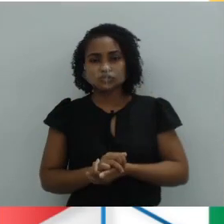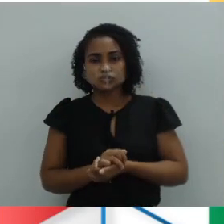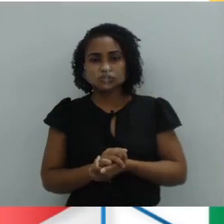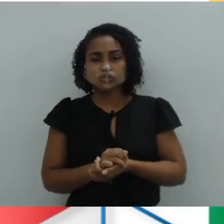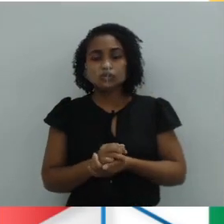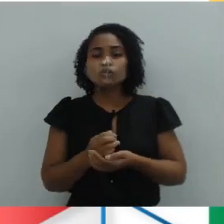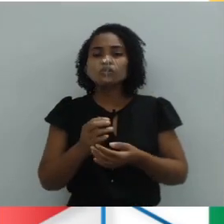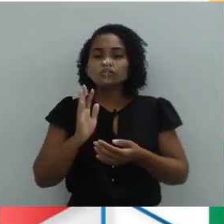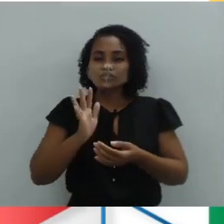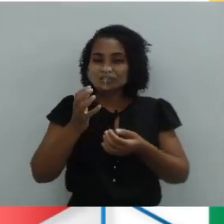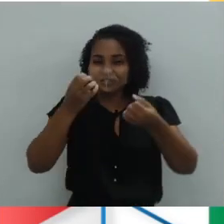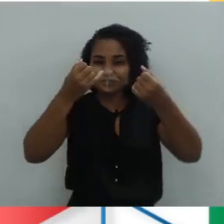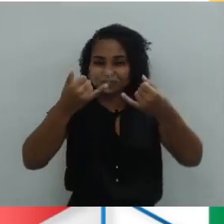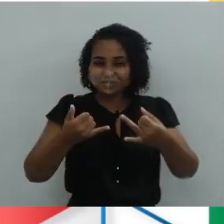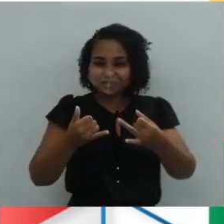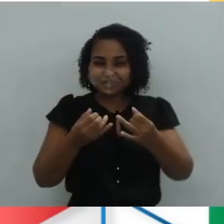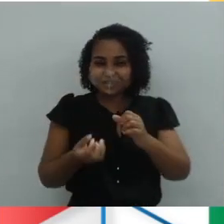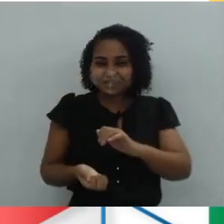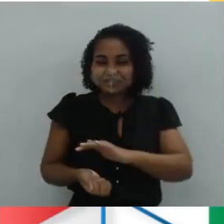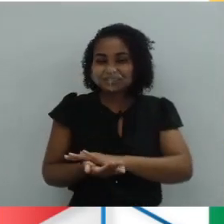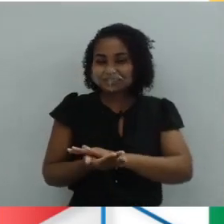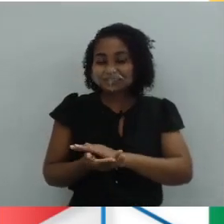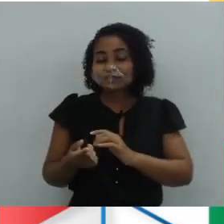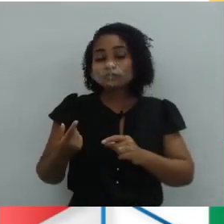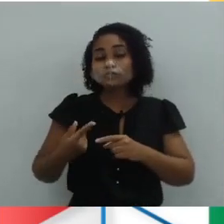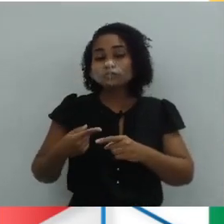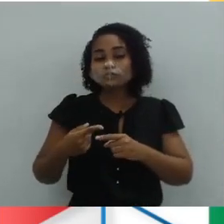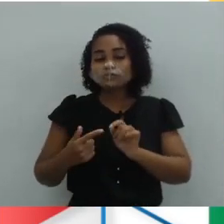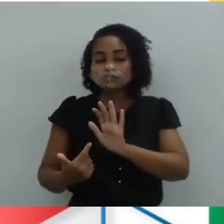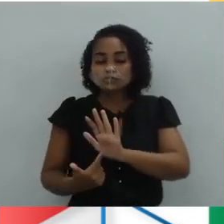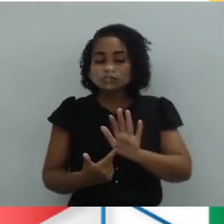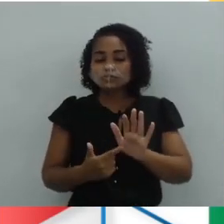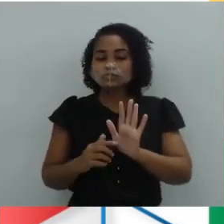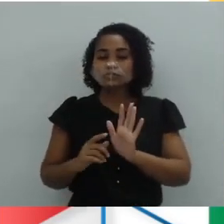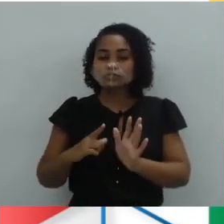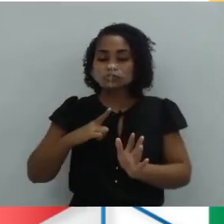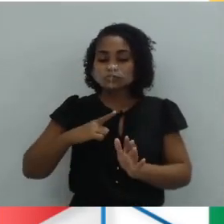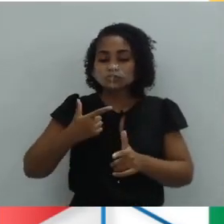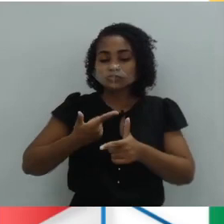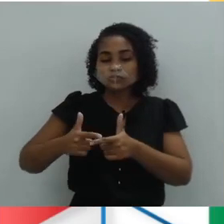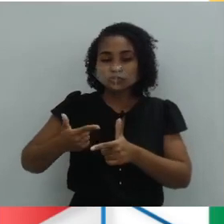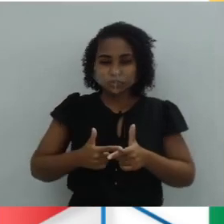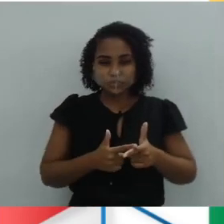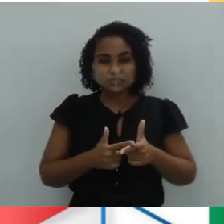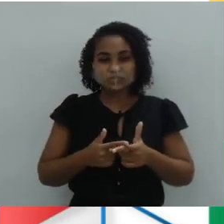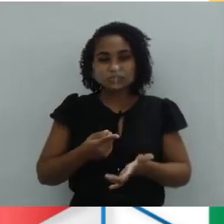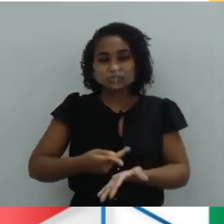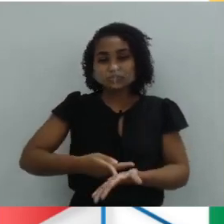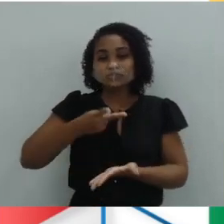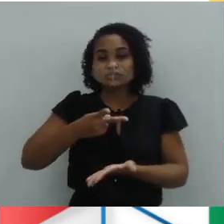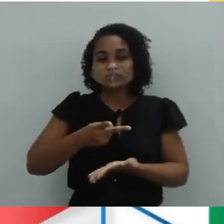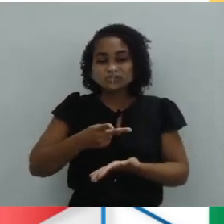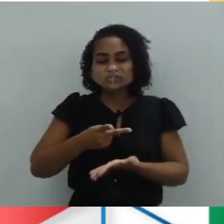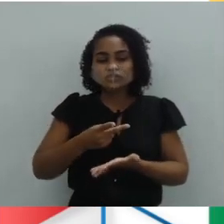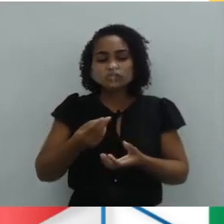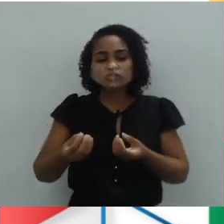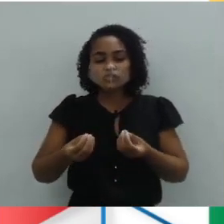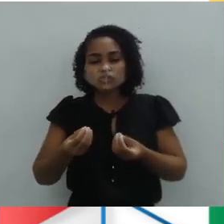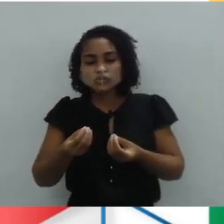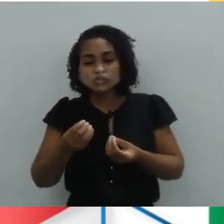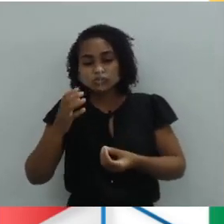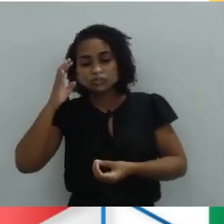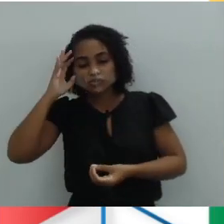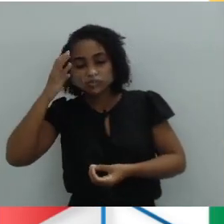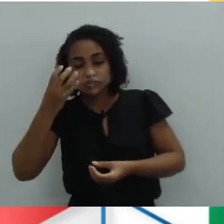seu próprio nome indica, são conhecidos por apresentar uma situação, problema, de forma a propor